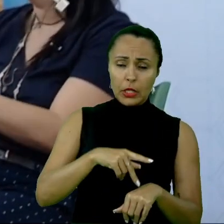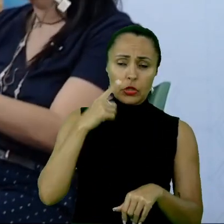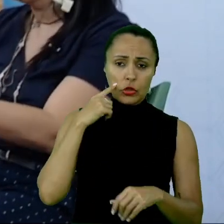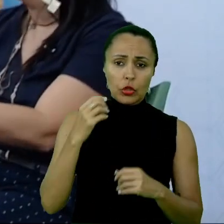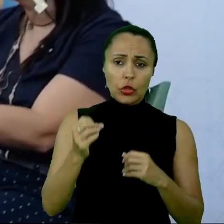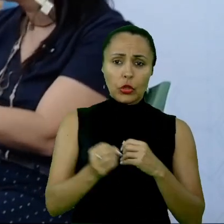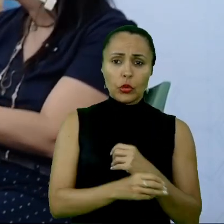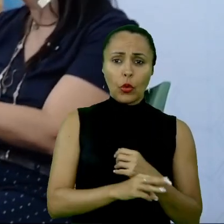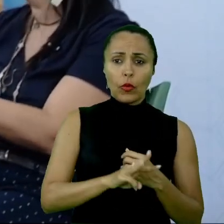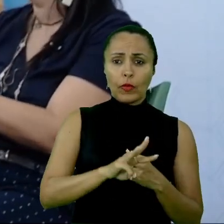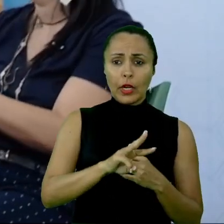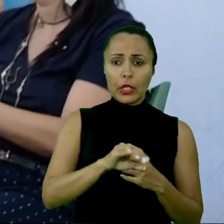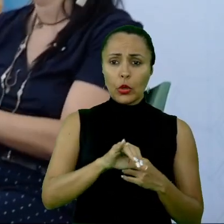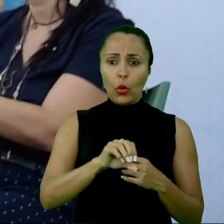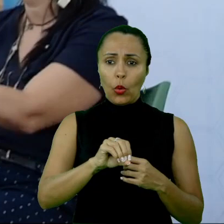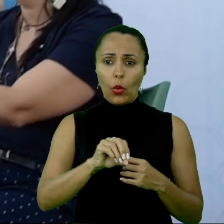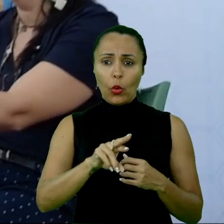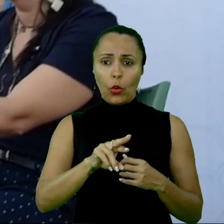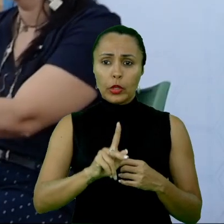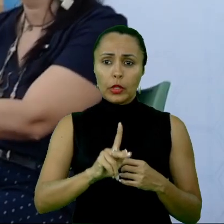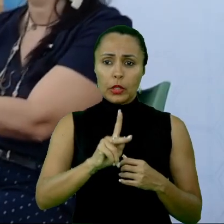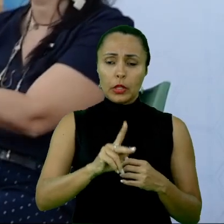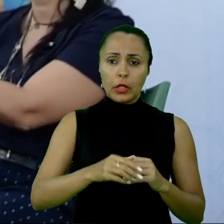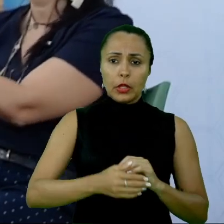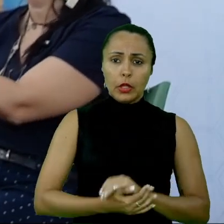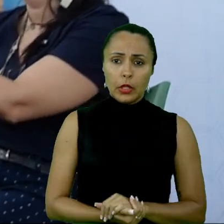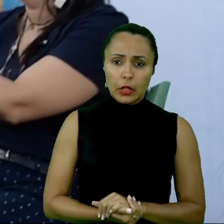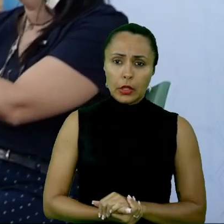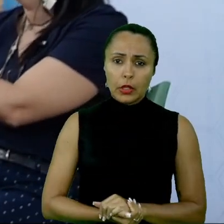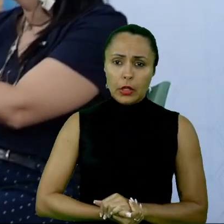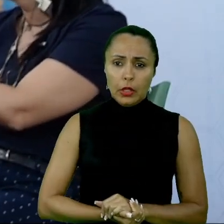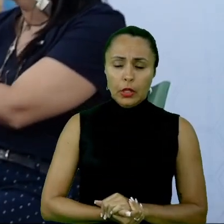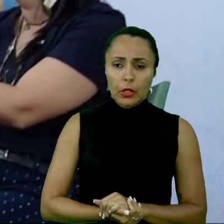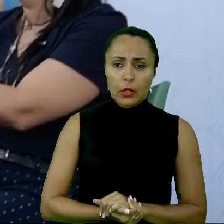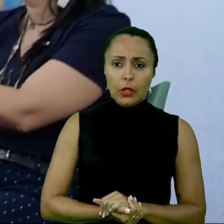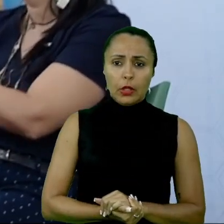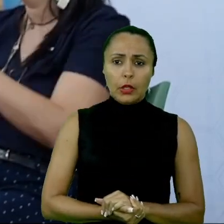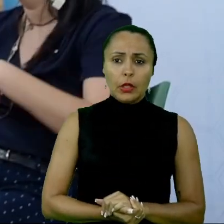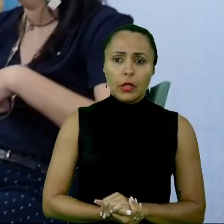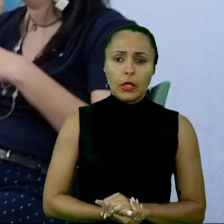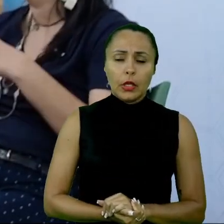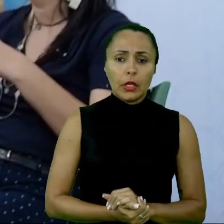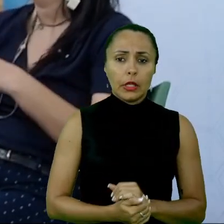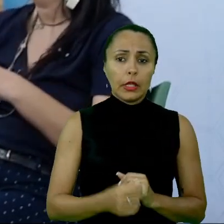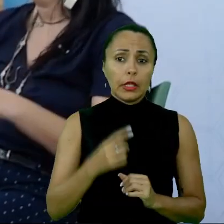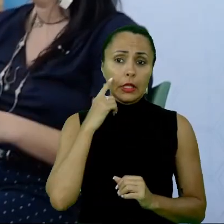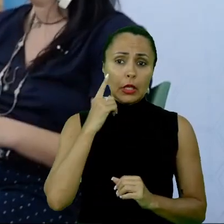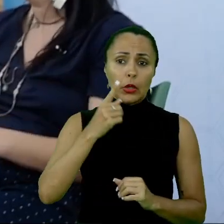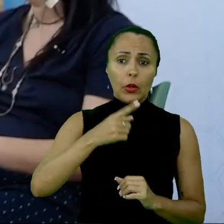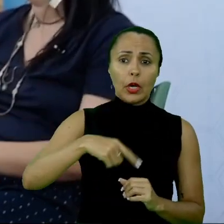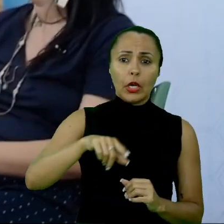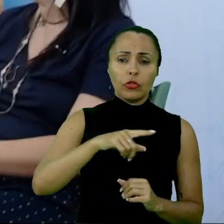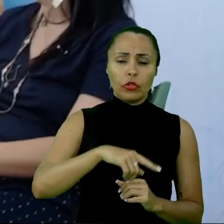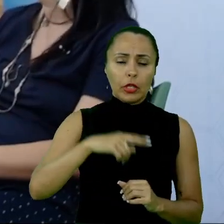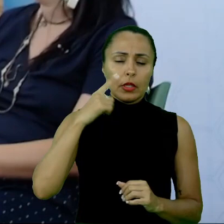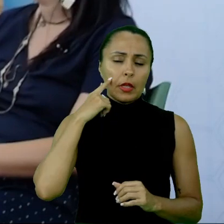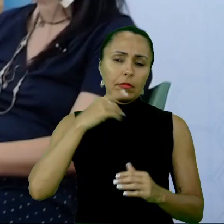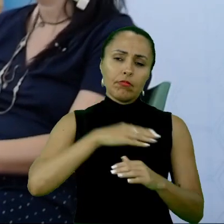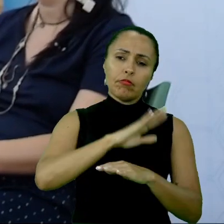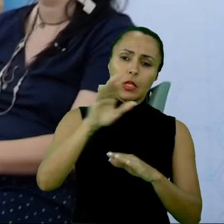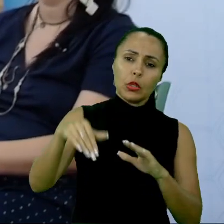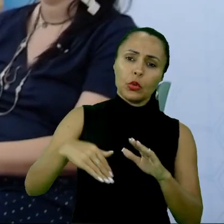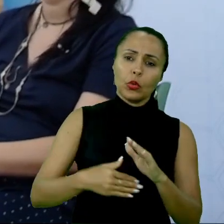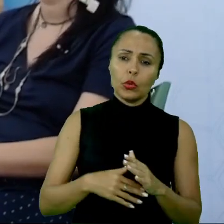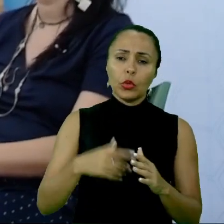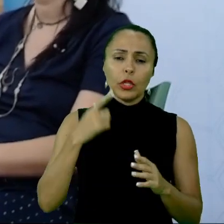Então, a marca, não é? Tá no caneco, tá na caneca, tá na camisa, tá em tudo. E aí é quando